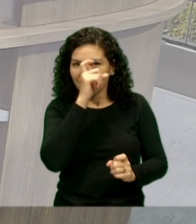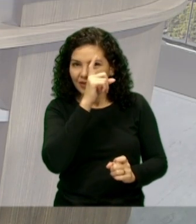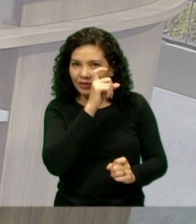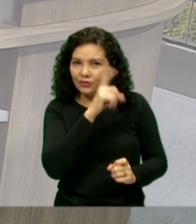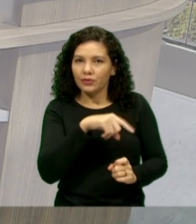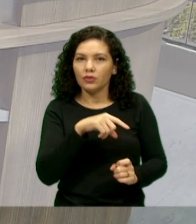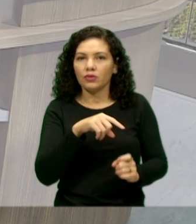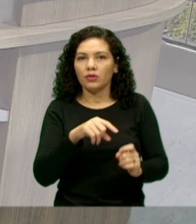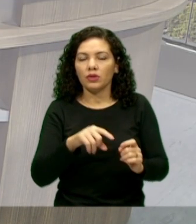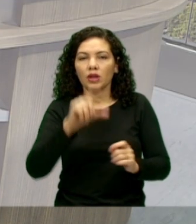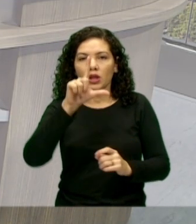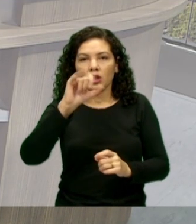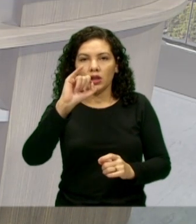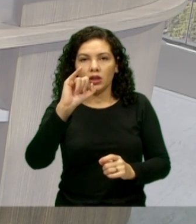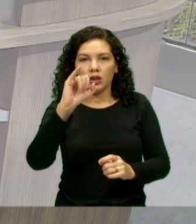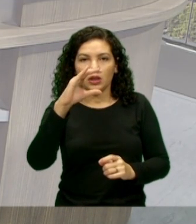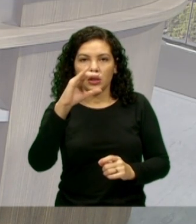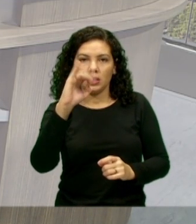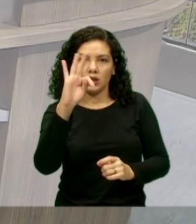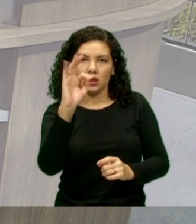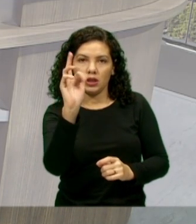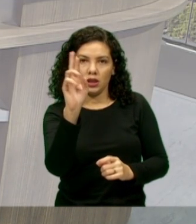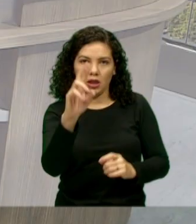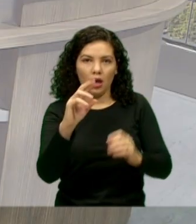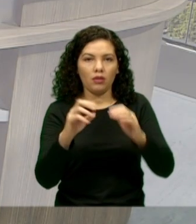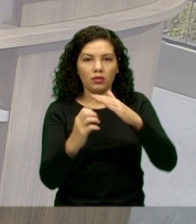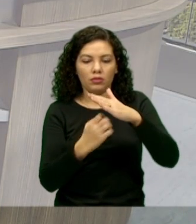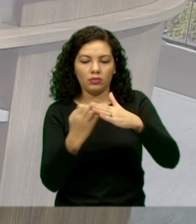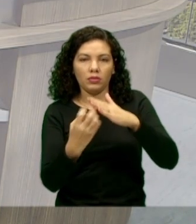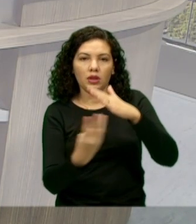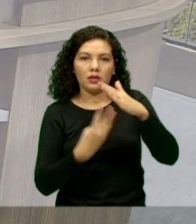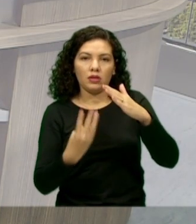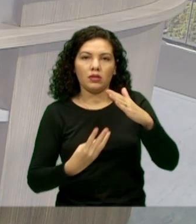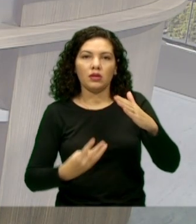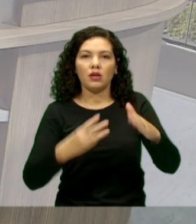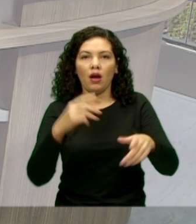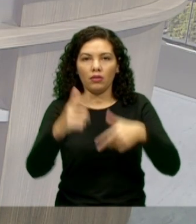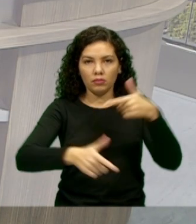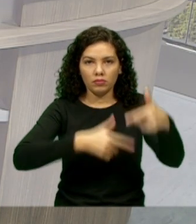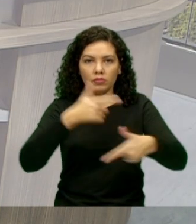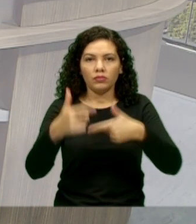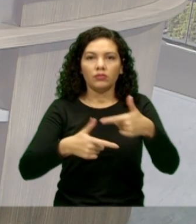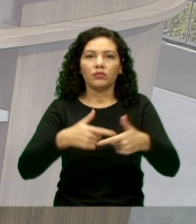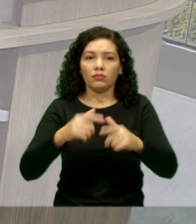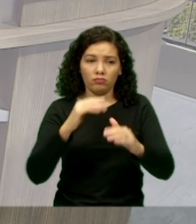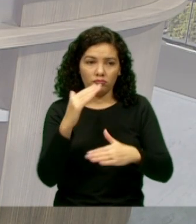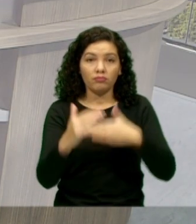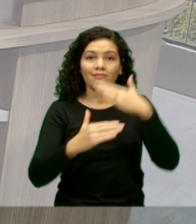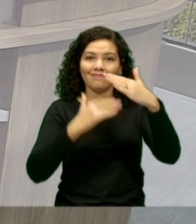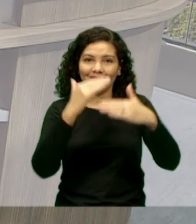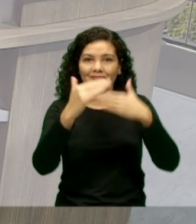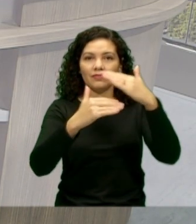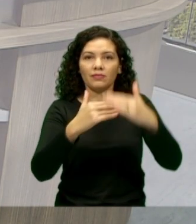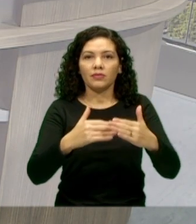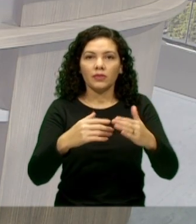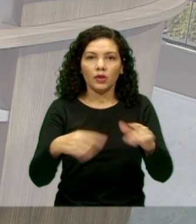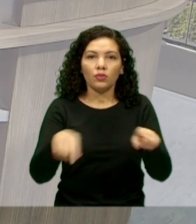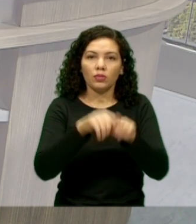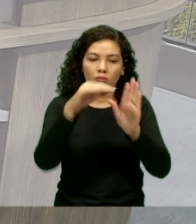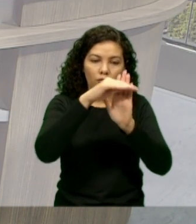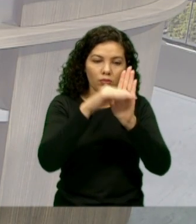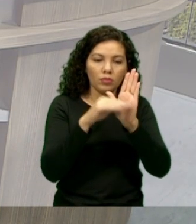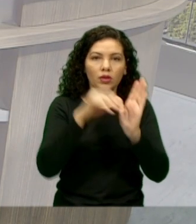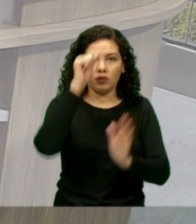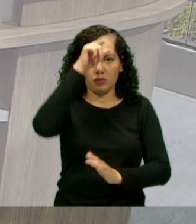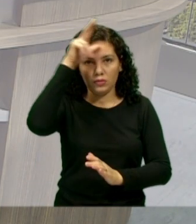em se licitar o serviço terceirizado de mão de obra é um avanço. E ele está ligado ao Plano Municipal de